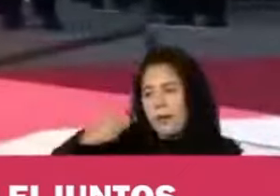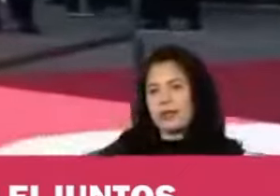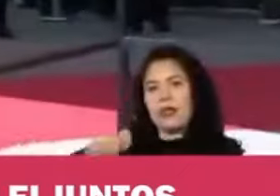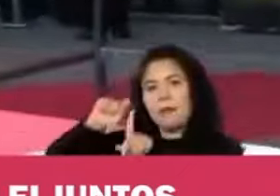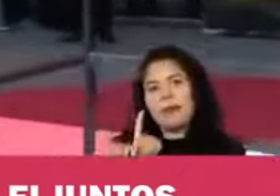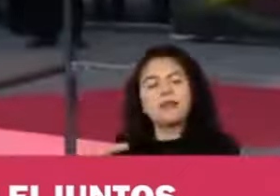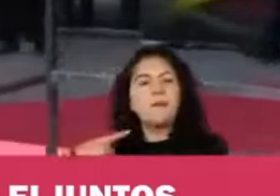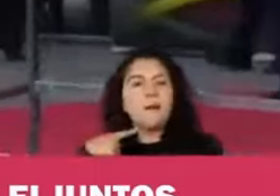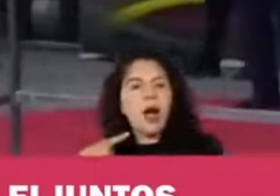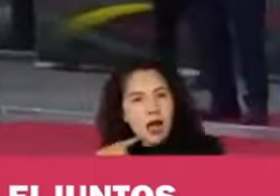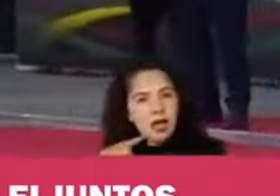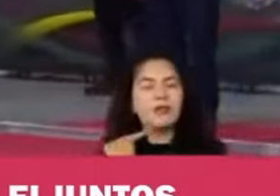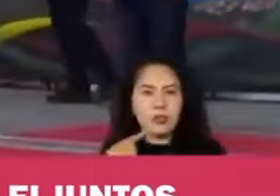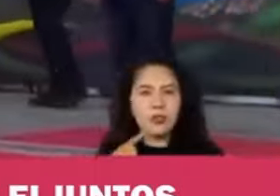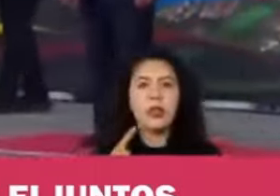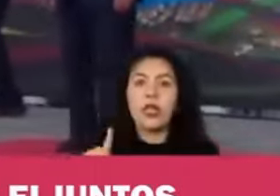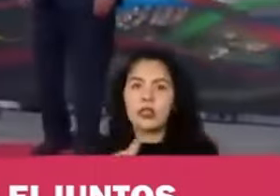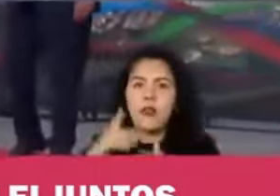um...